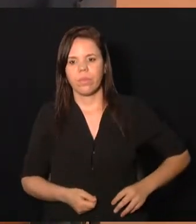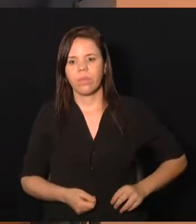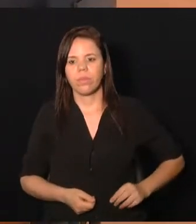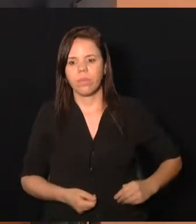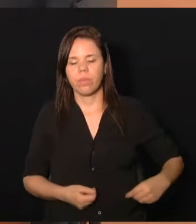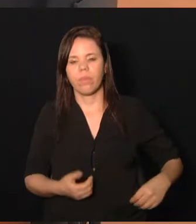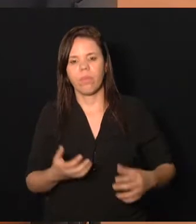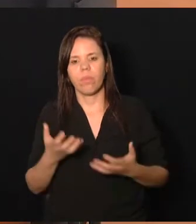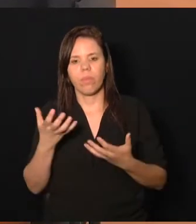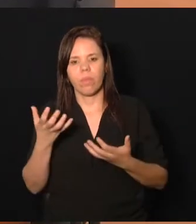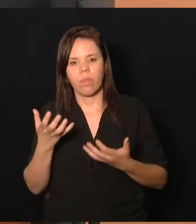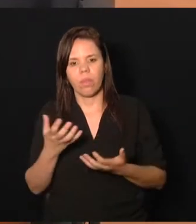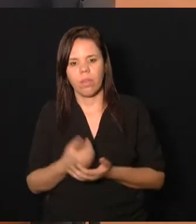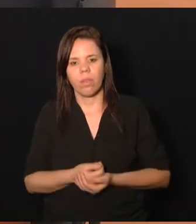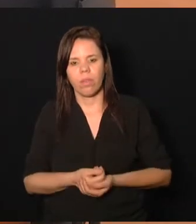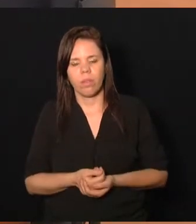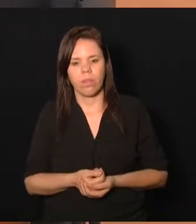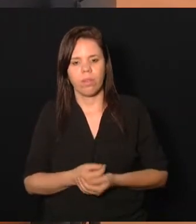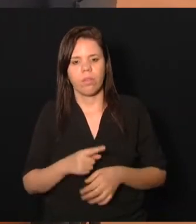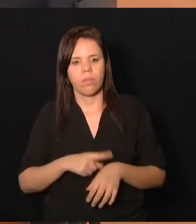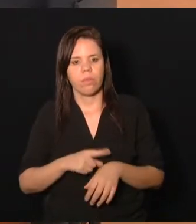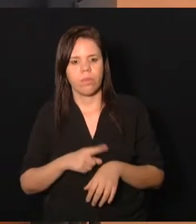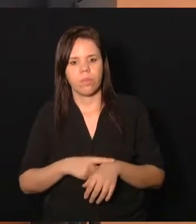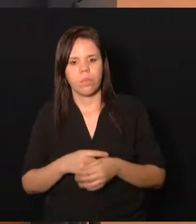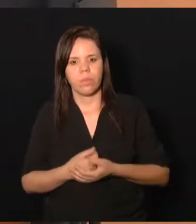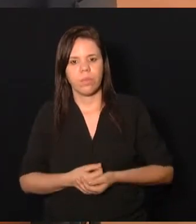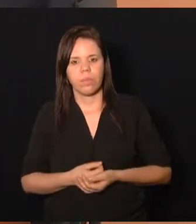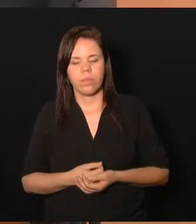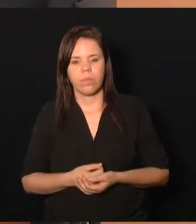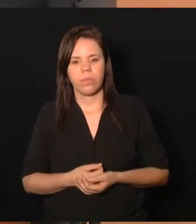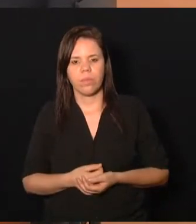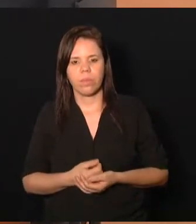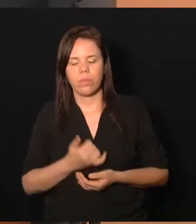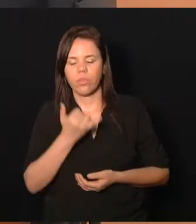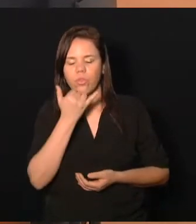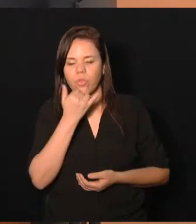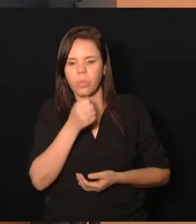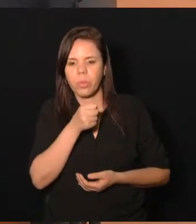Eu quero, nesse momento, desculpa,